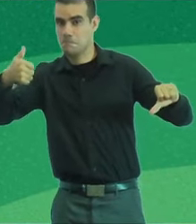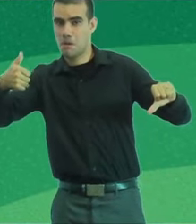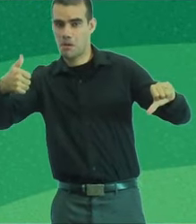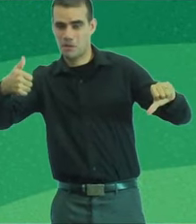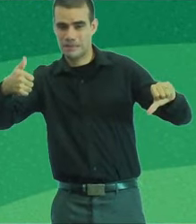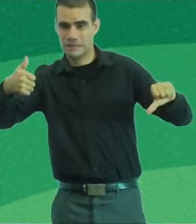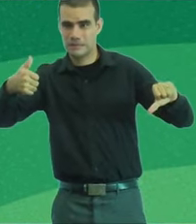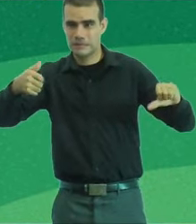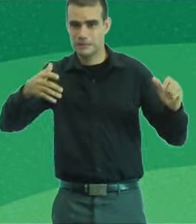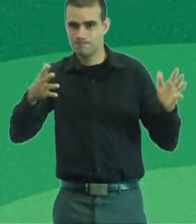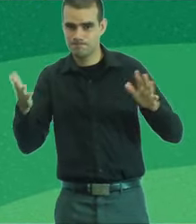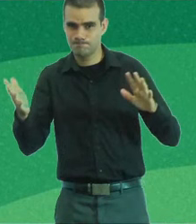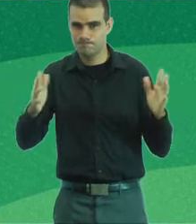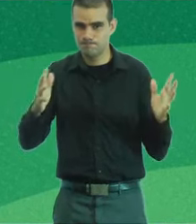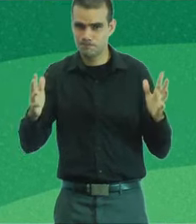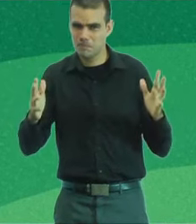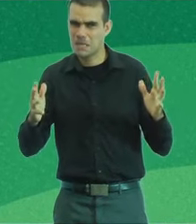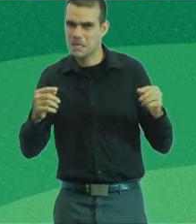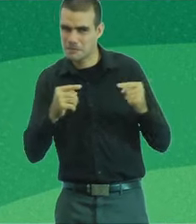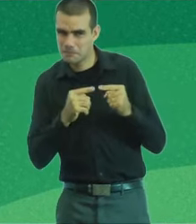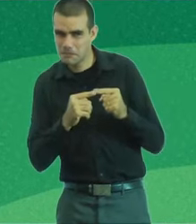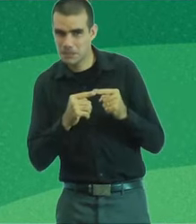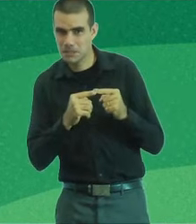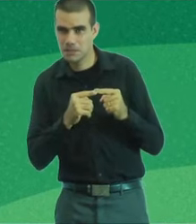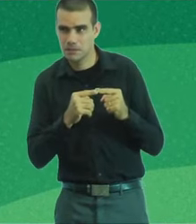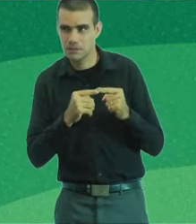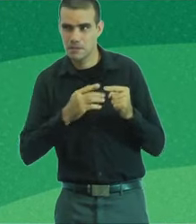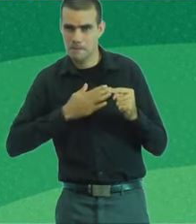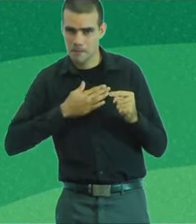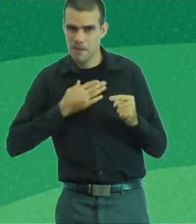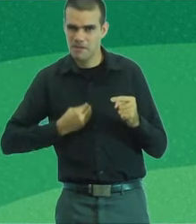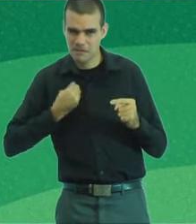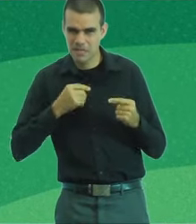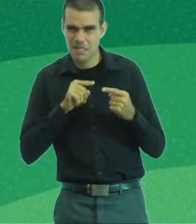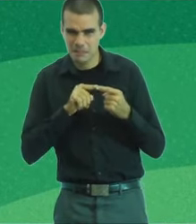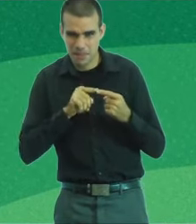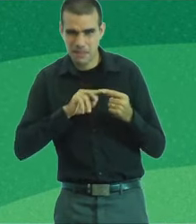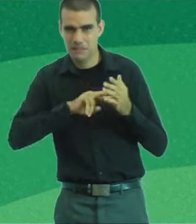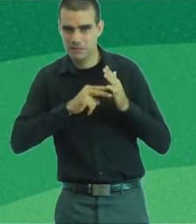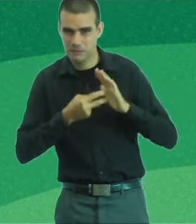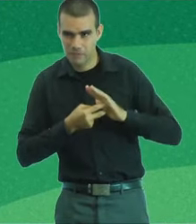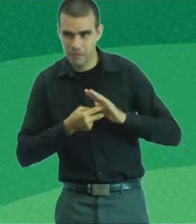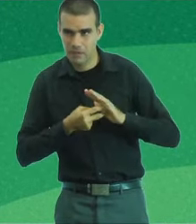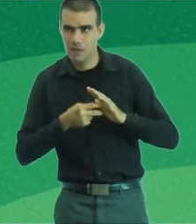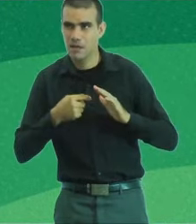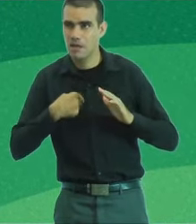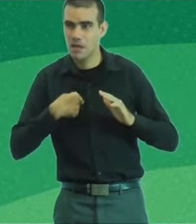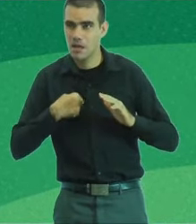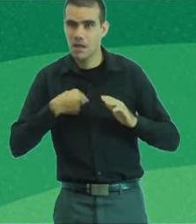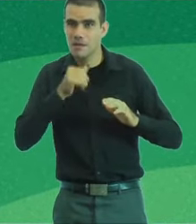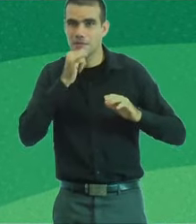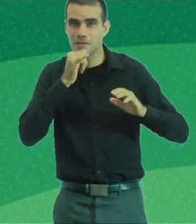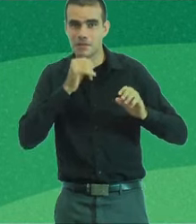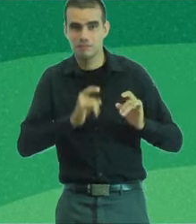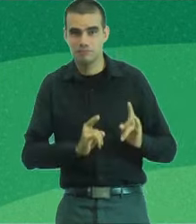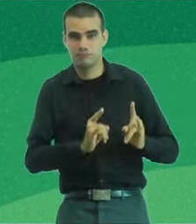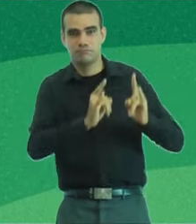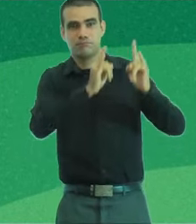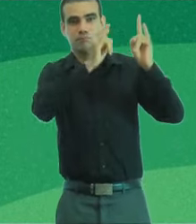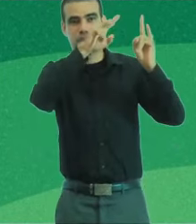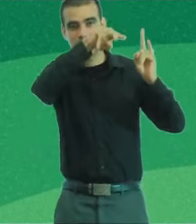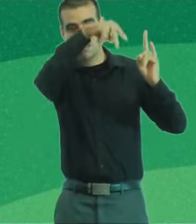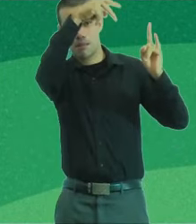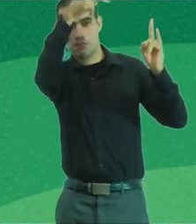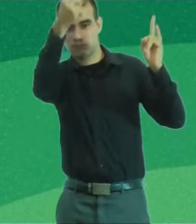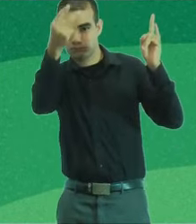você olha e fala será que isso faz sentido Será que a minha vida faz sentido Será que se eu jogar de cima do prédio não vai ser mais